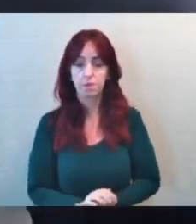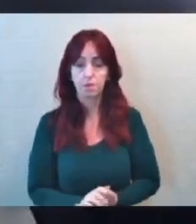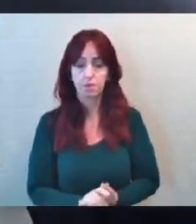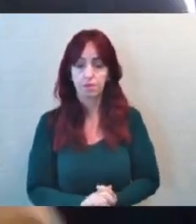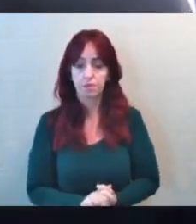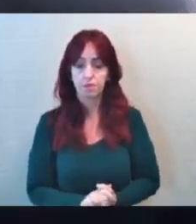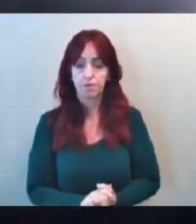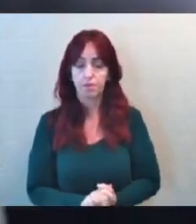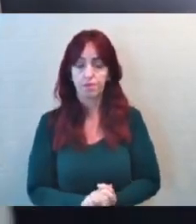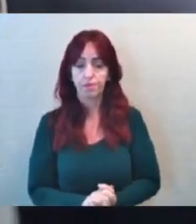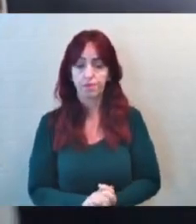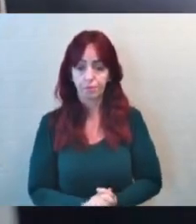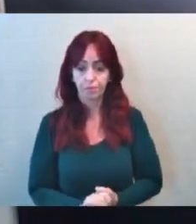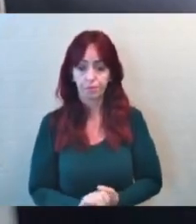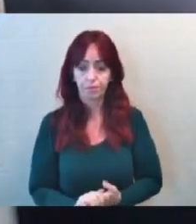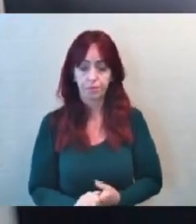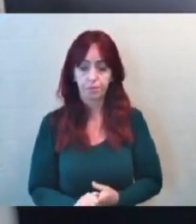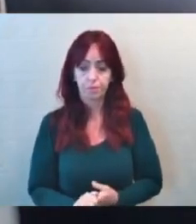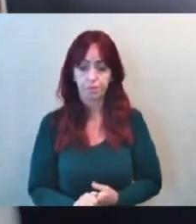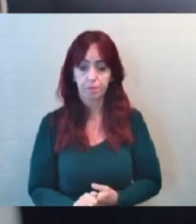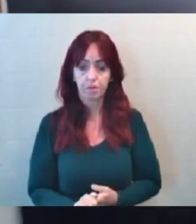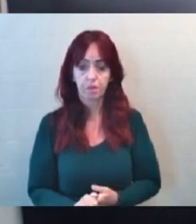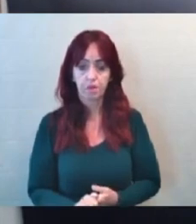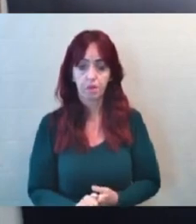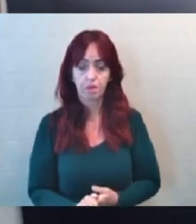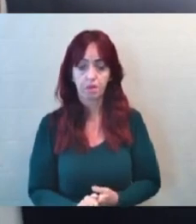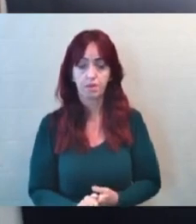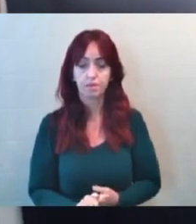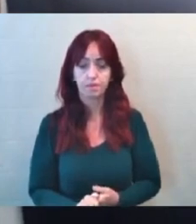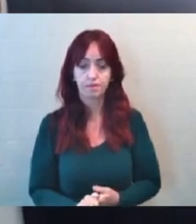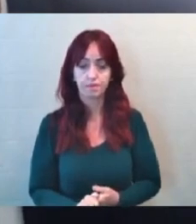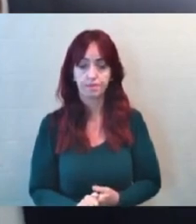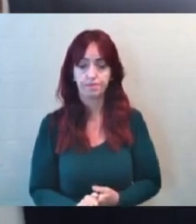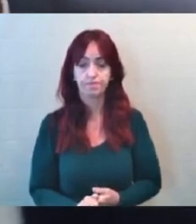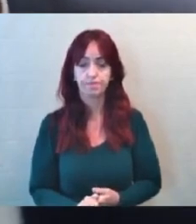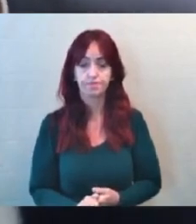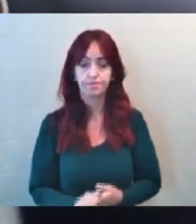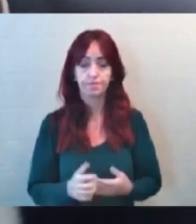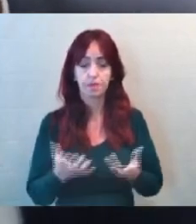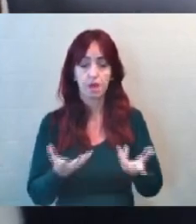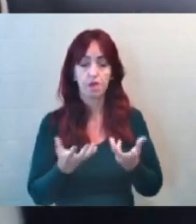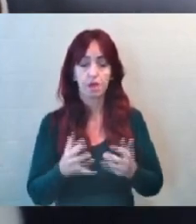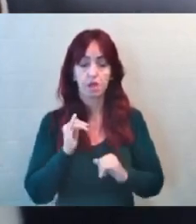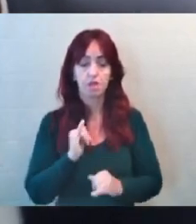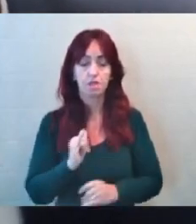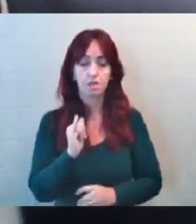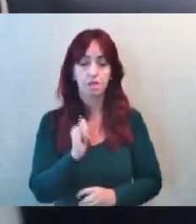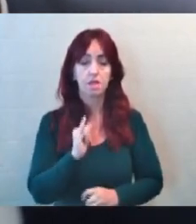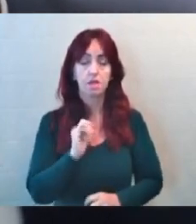permite, por favor, finalizar, porque eu ouvi pelo senhor quase 5 minutos. Não, nós estamos falando que está tendo um